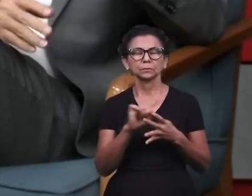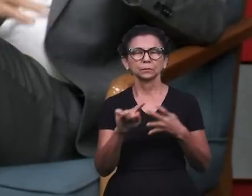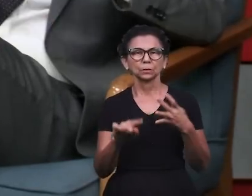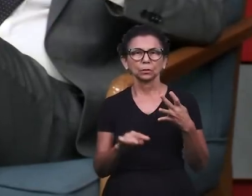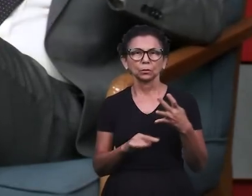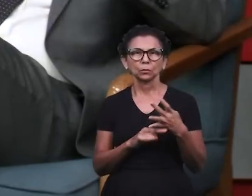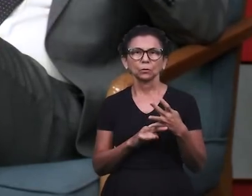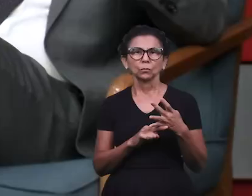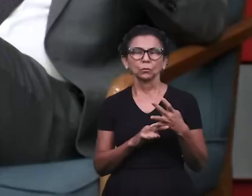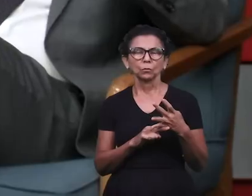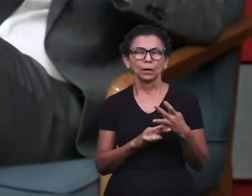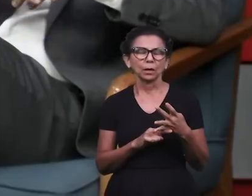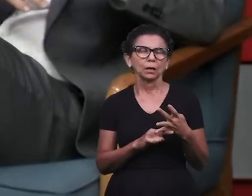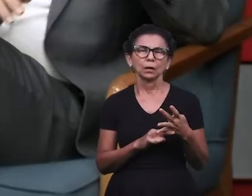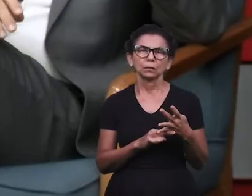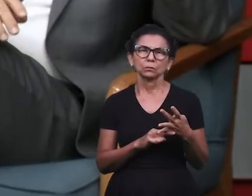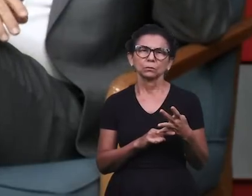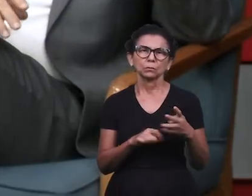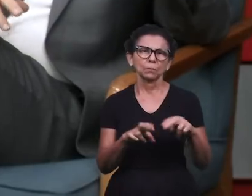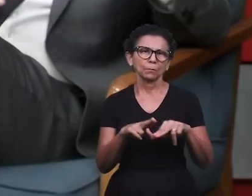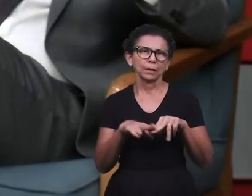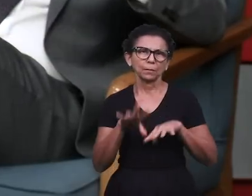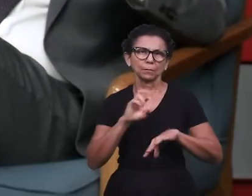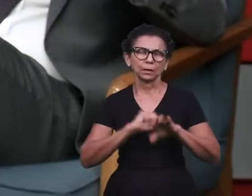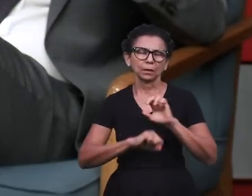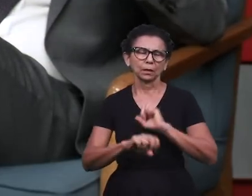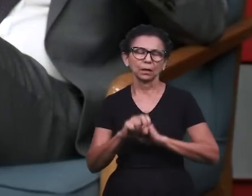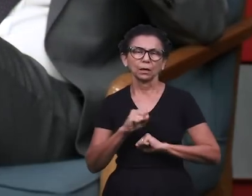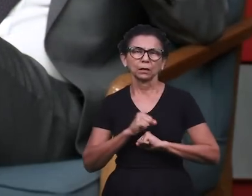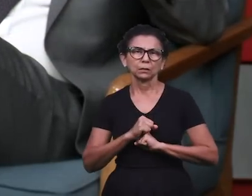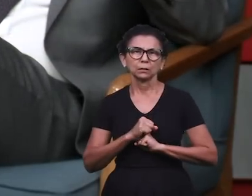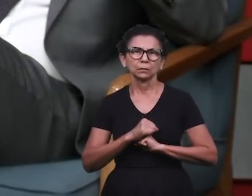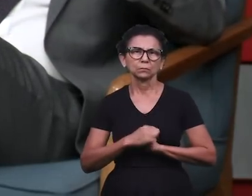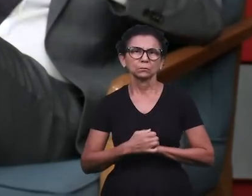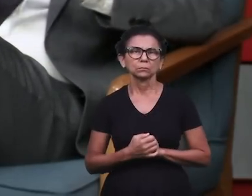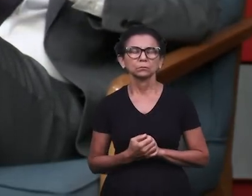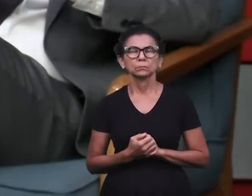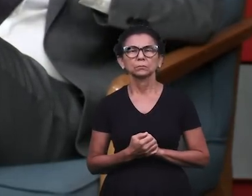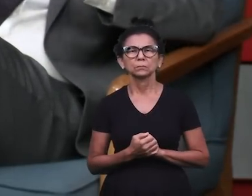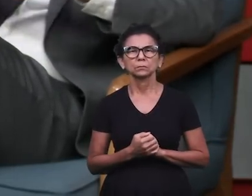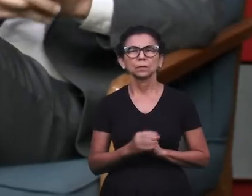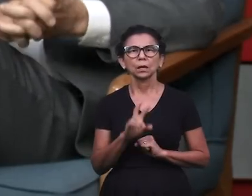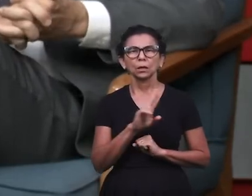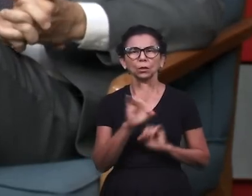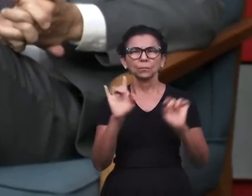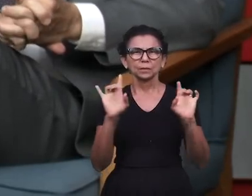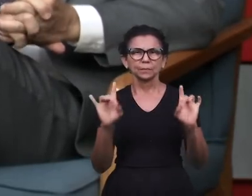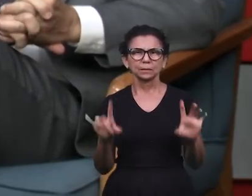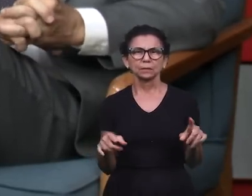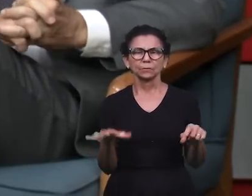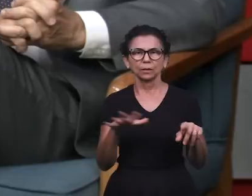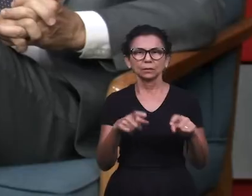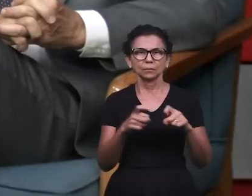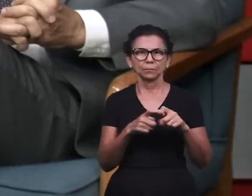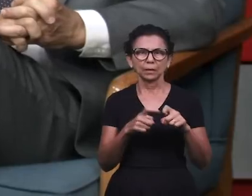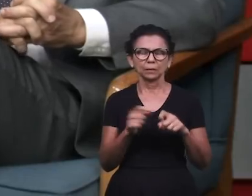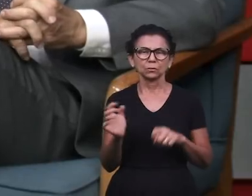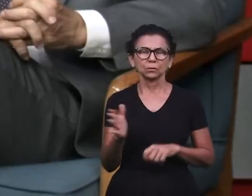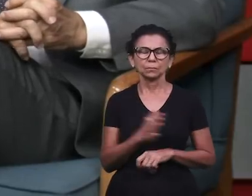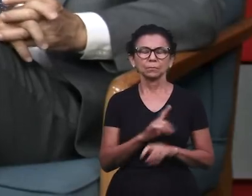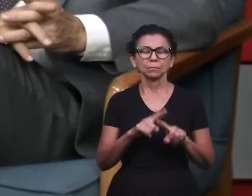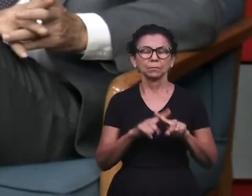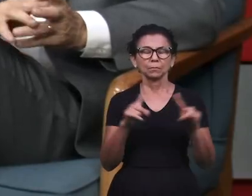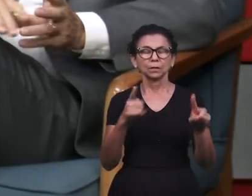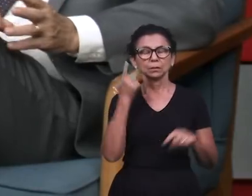mais importantes, então vamos falar sobre elas, né? Tuberculose, verchoviana e tal. Mas a mais comum é a forma